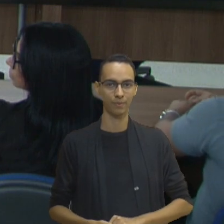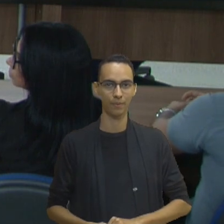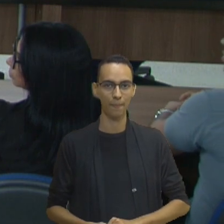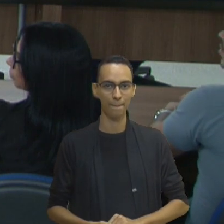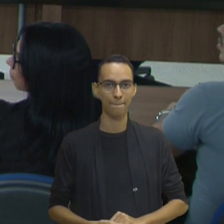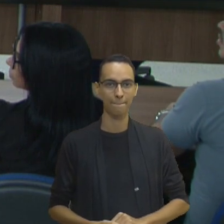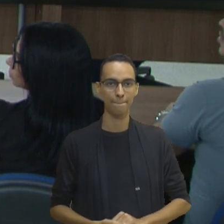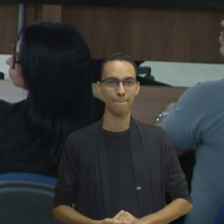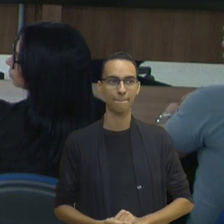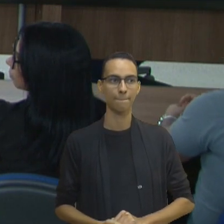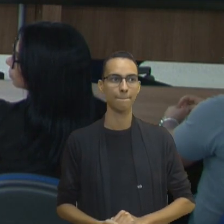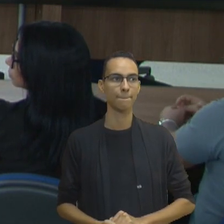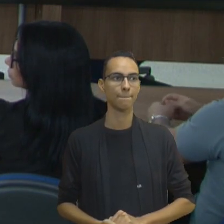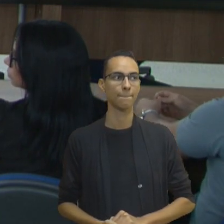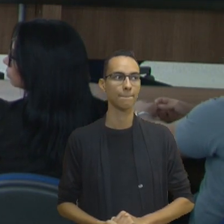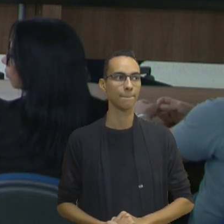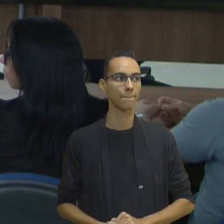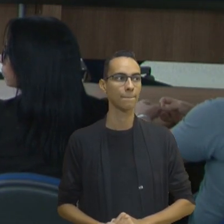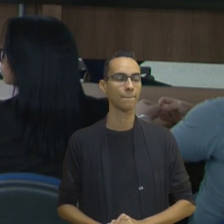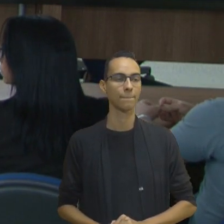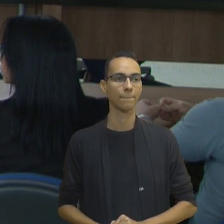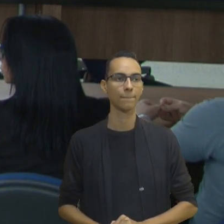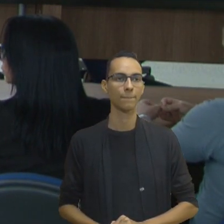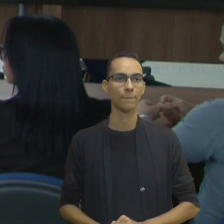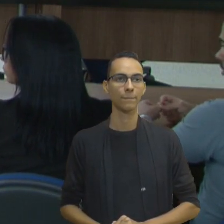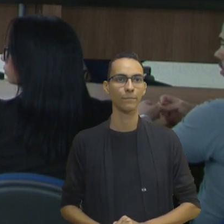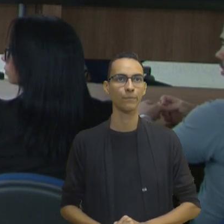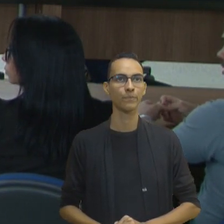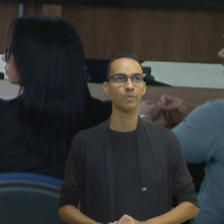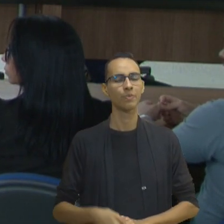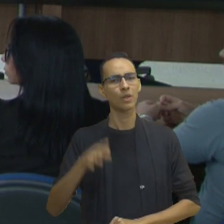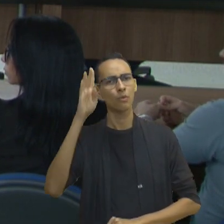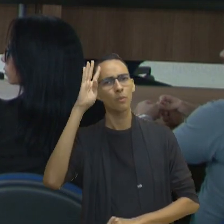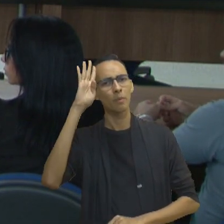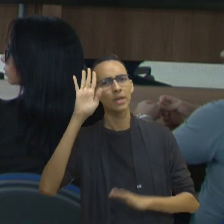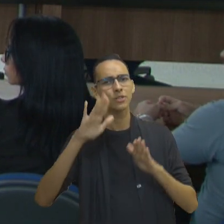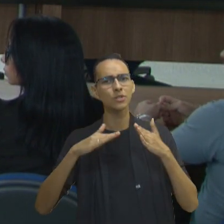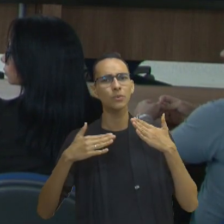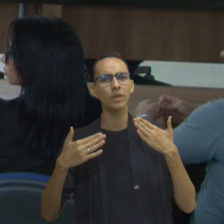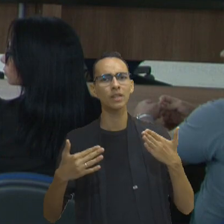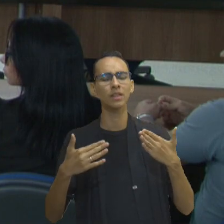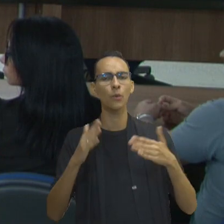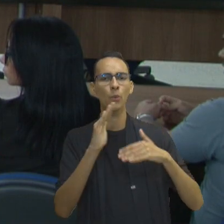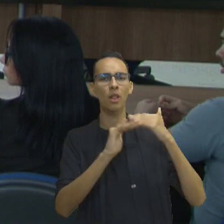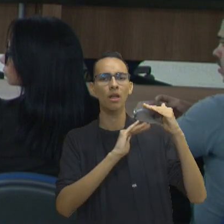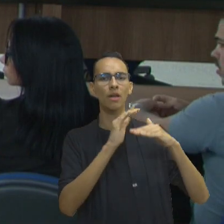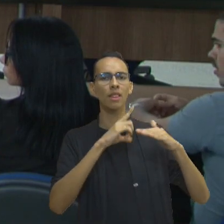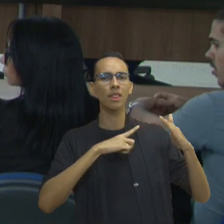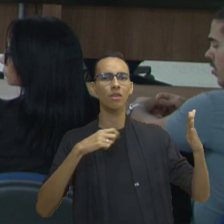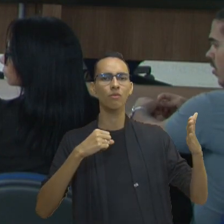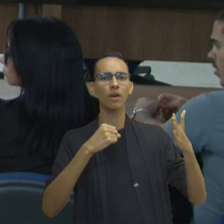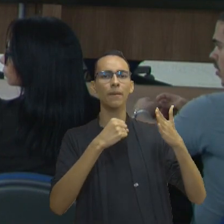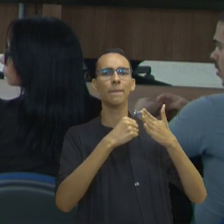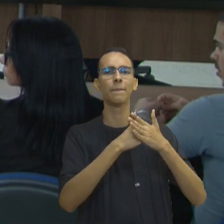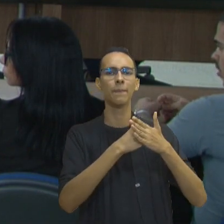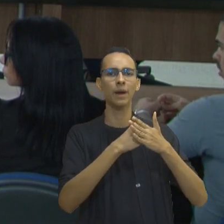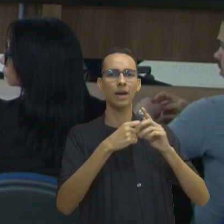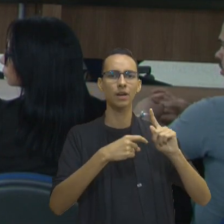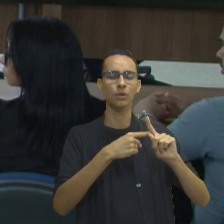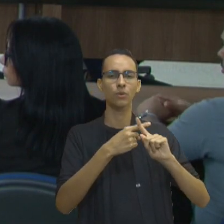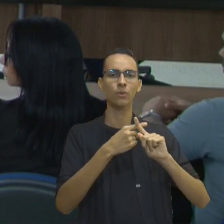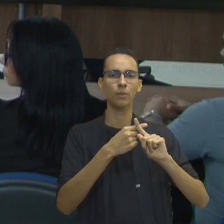Eu imagino, então, que os levantamentos sobre o impacto na prática, pensando